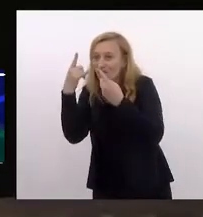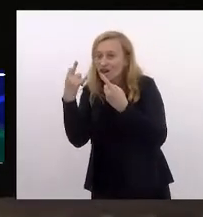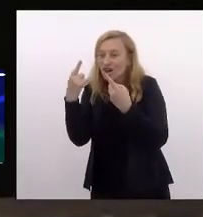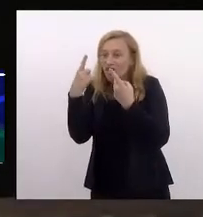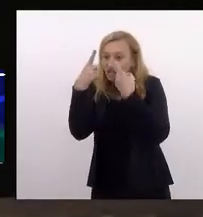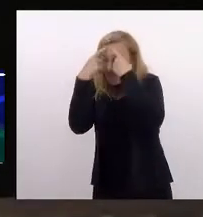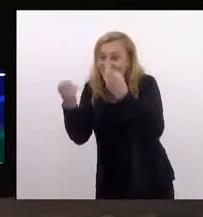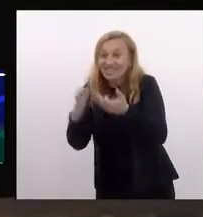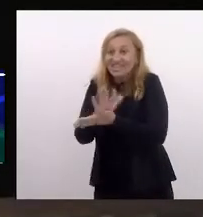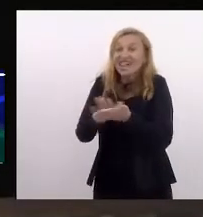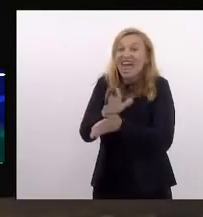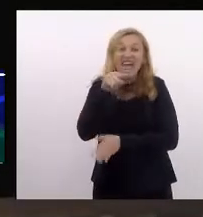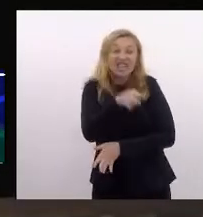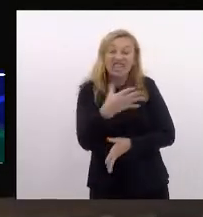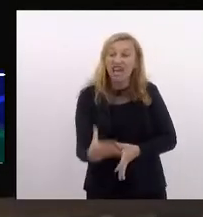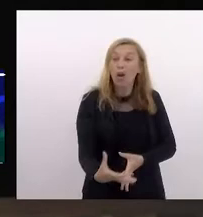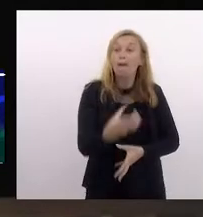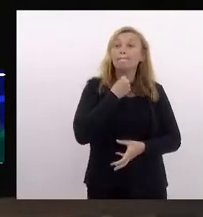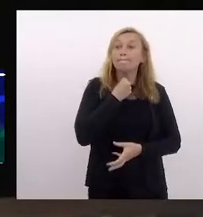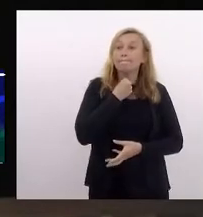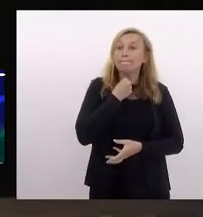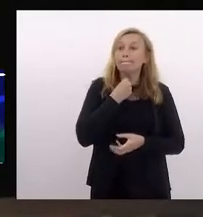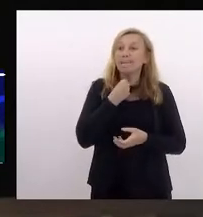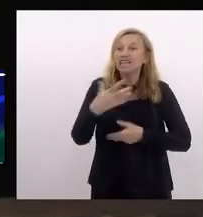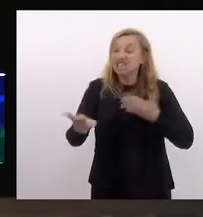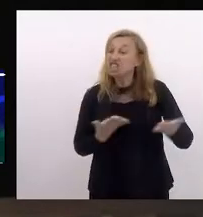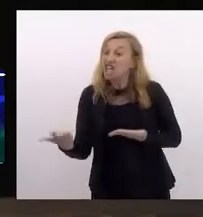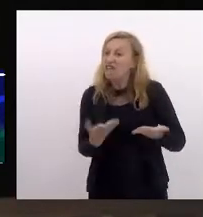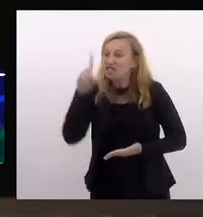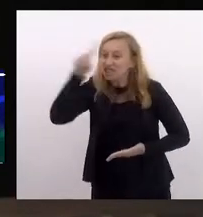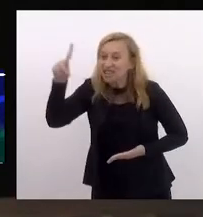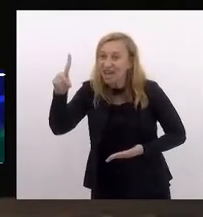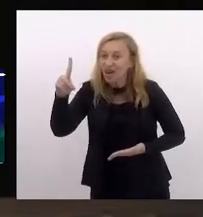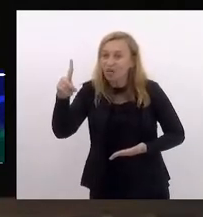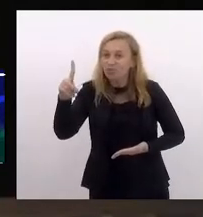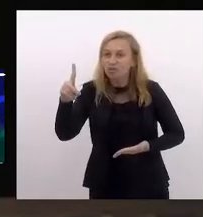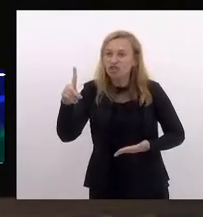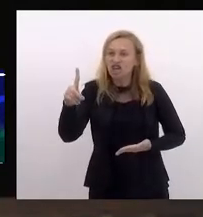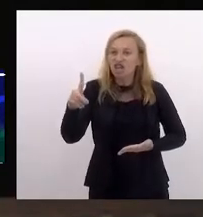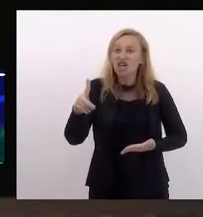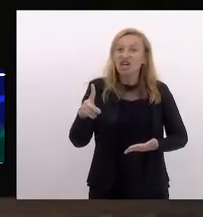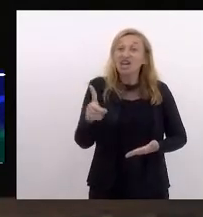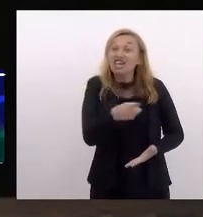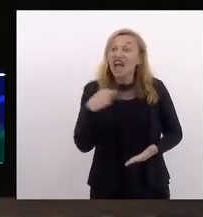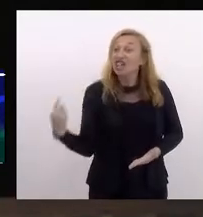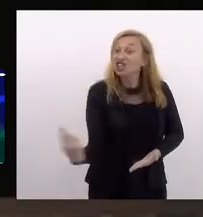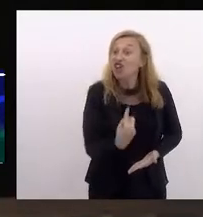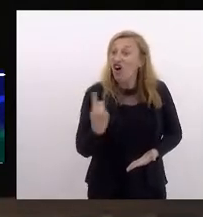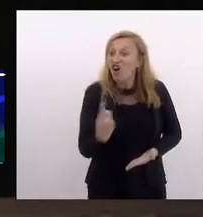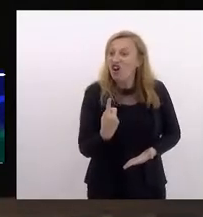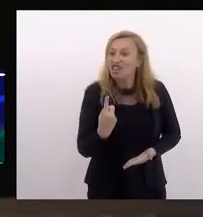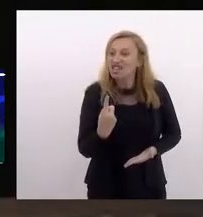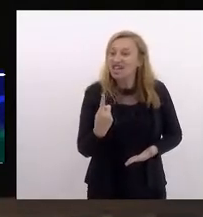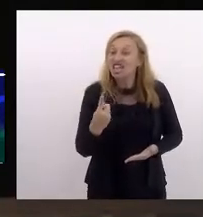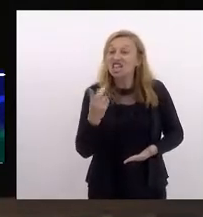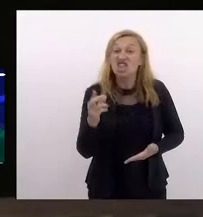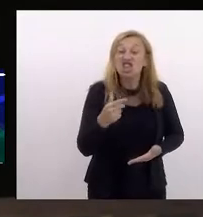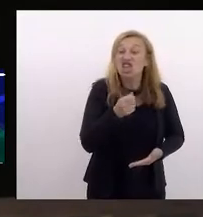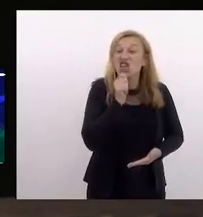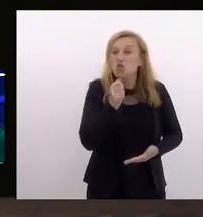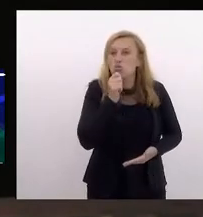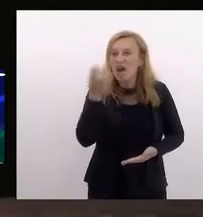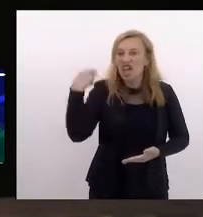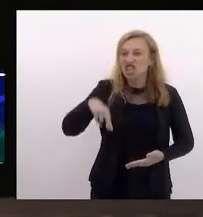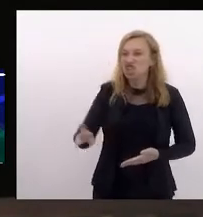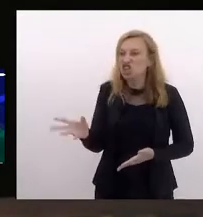nenhuma eles querem calar a boca de crente que a Cala a boca de Cristão e a nossa e nem que religião nenhuma